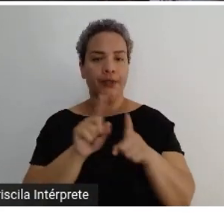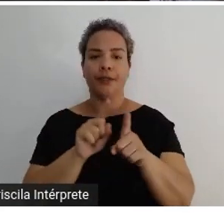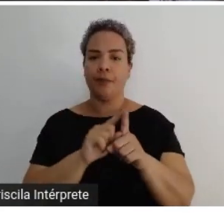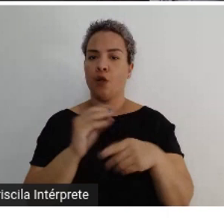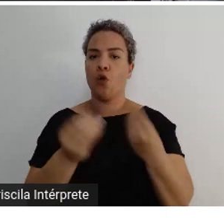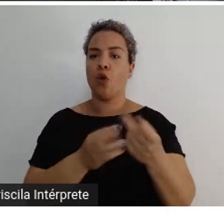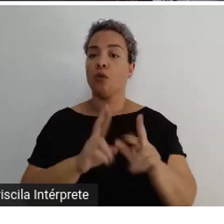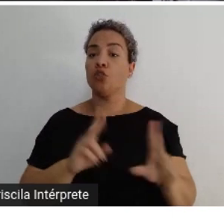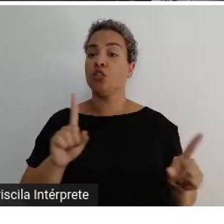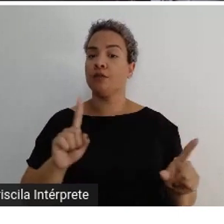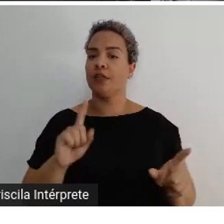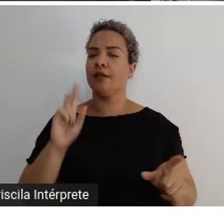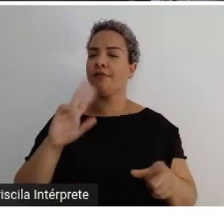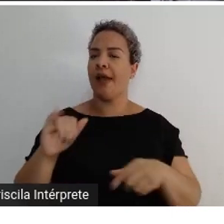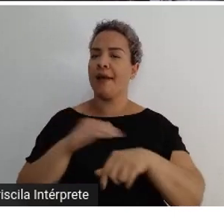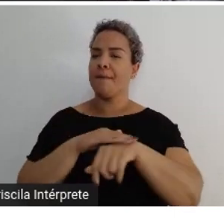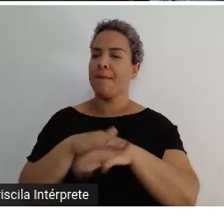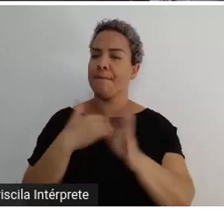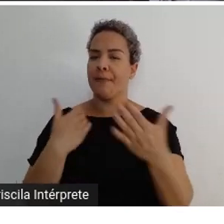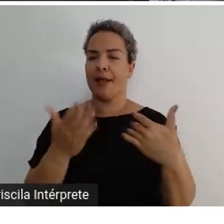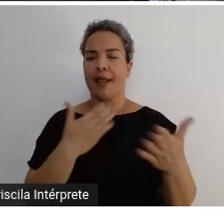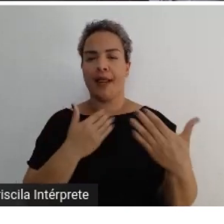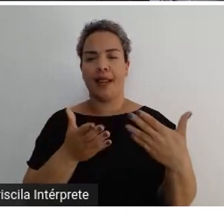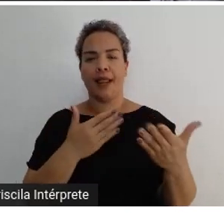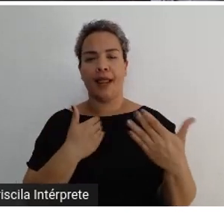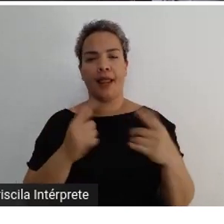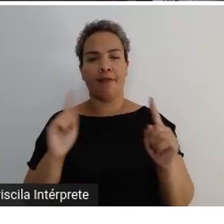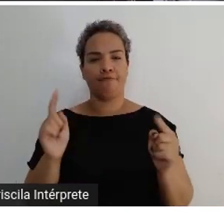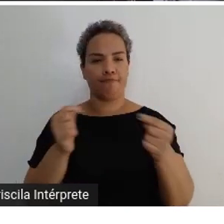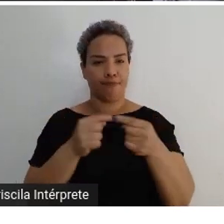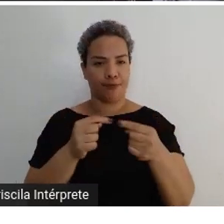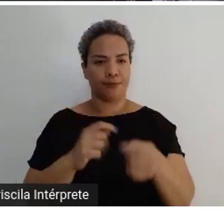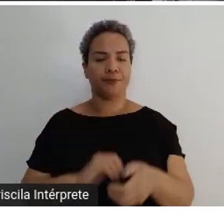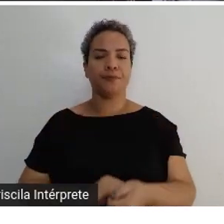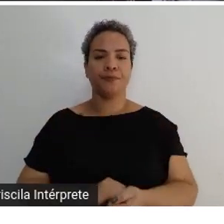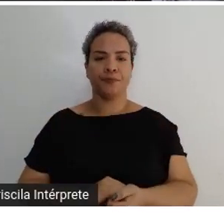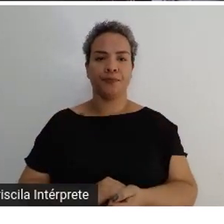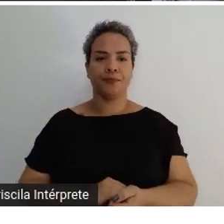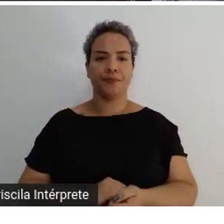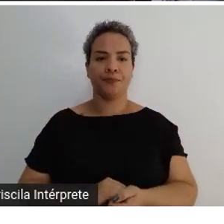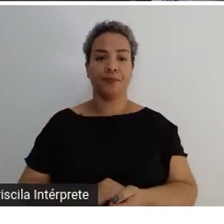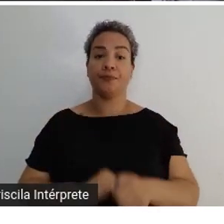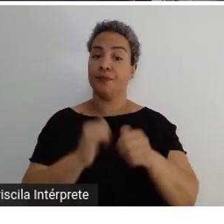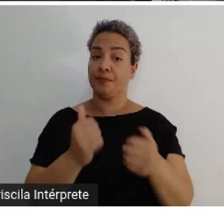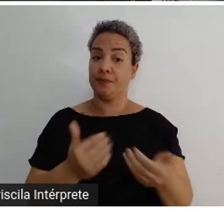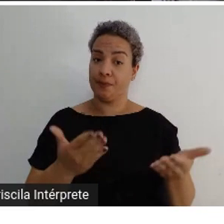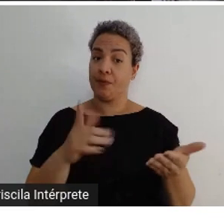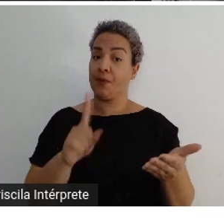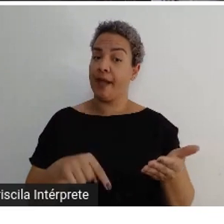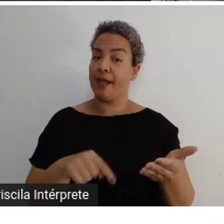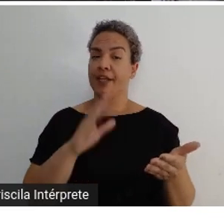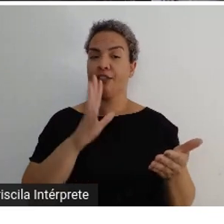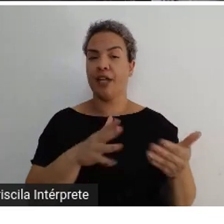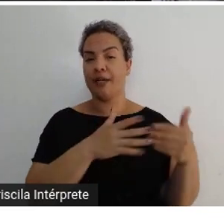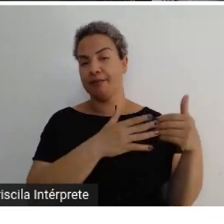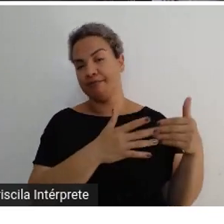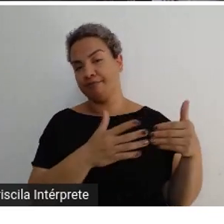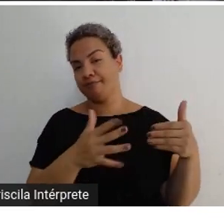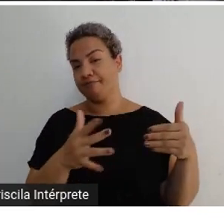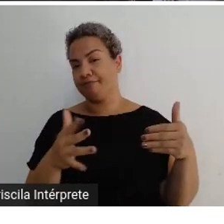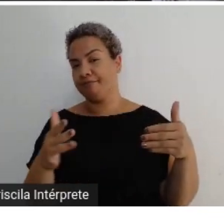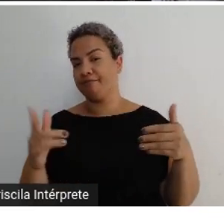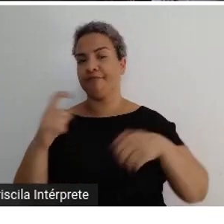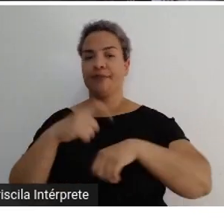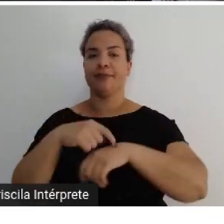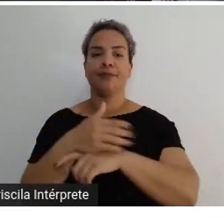também vai conversar bastante aqui, a assertividade. Bom, passou lá o momento, né,